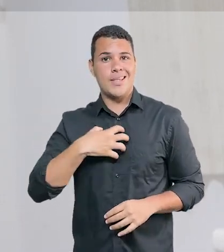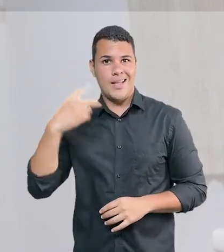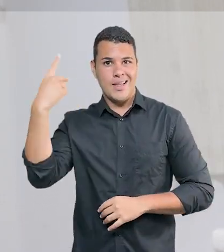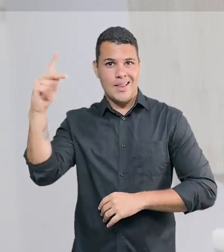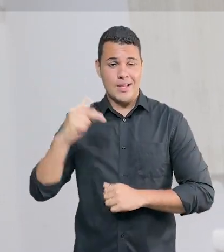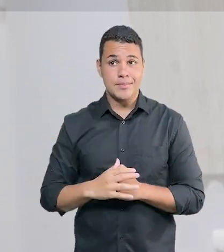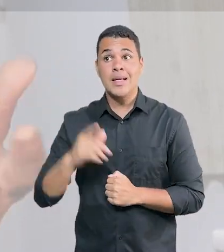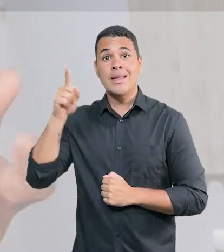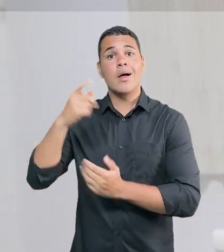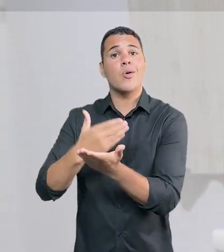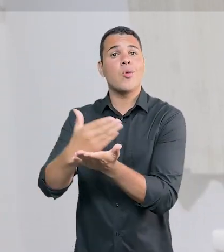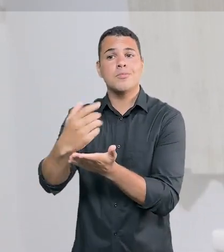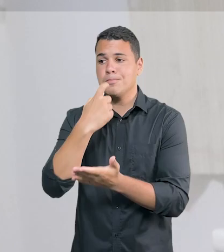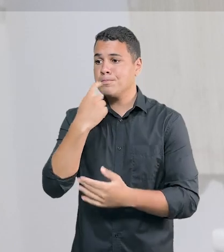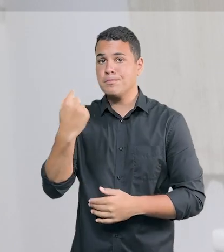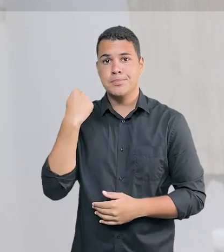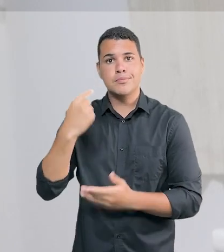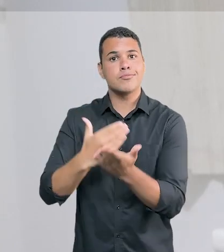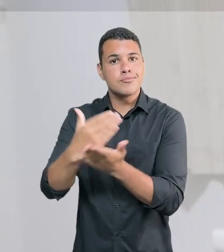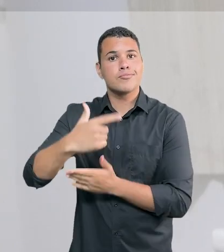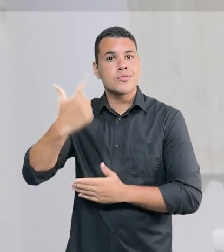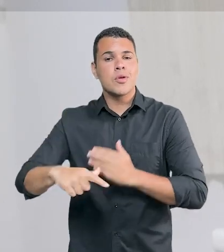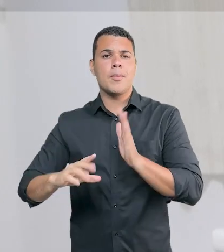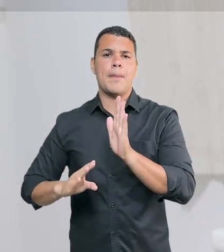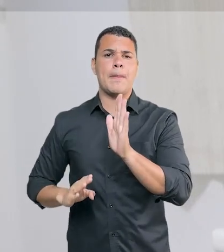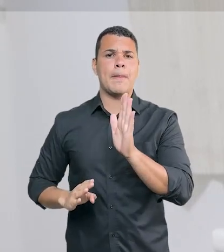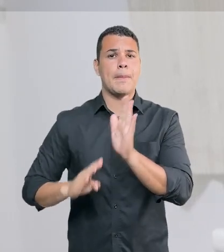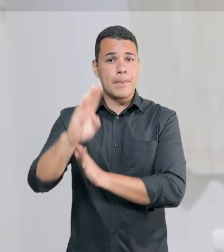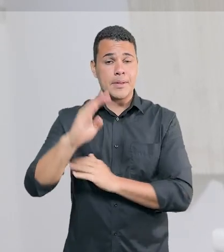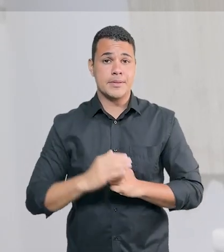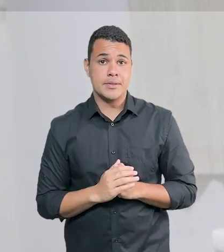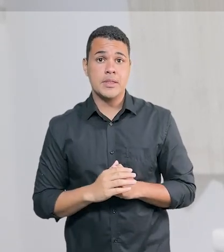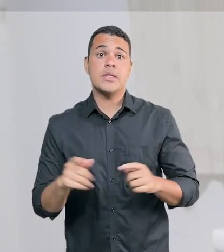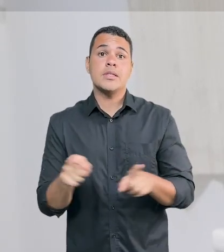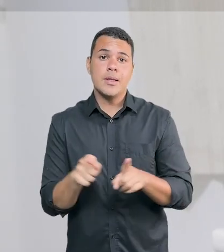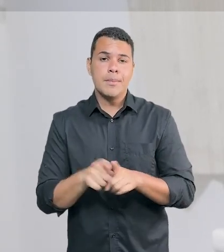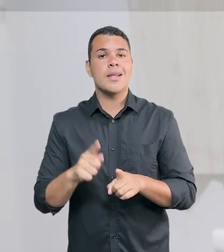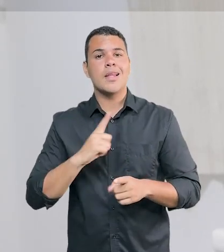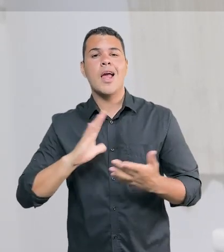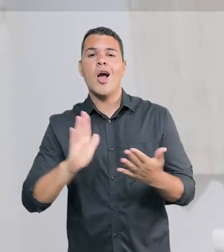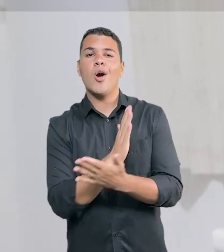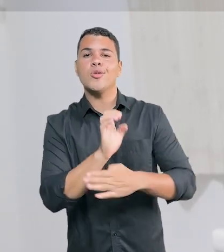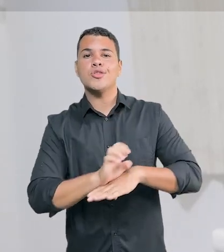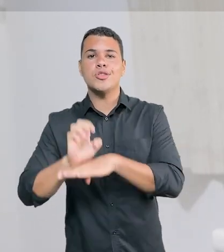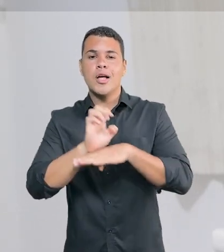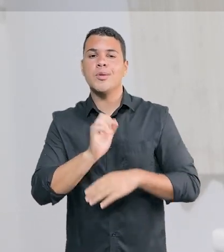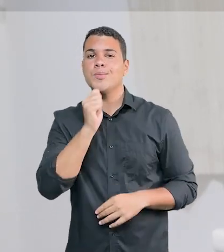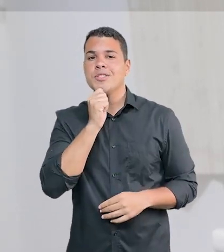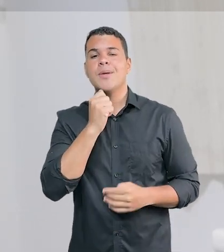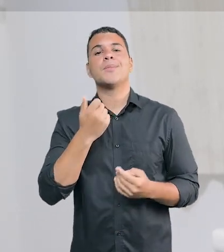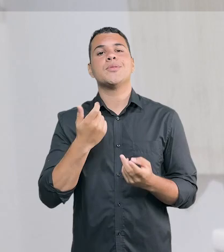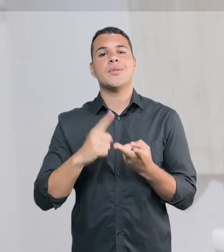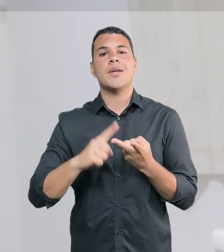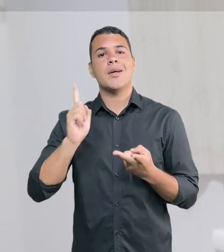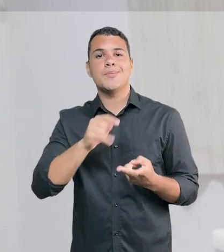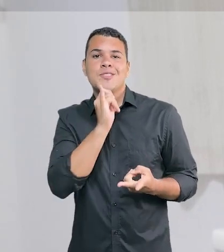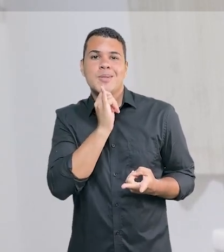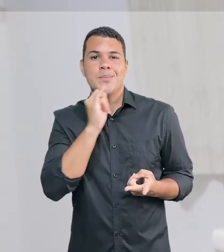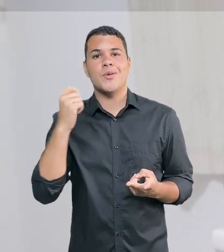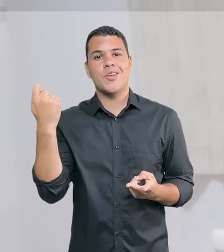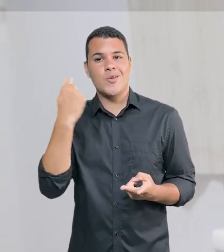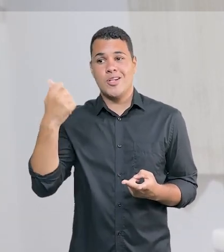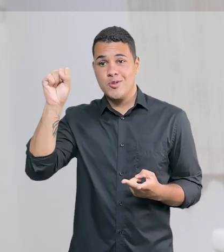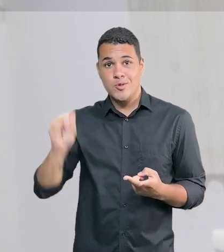estado mais recente nesse processo, né, que se junta aí aos estados ainda, né, do Rio Grande do Sul,